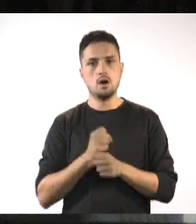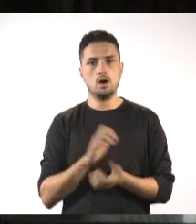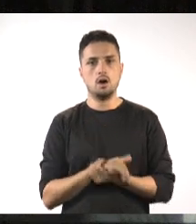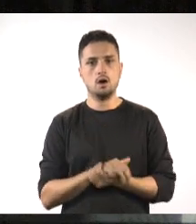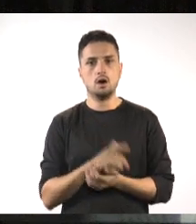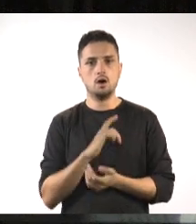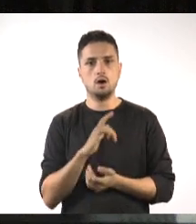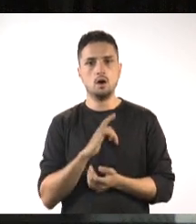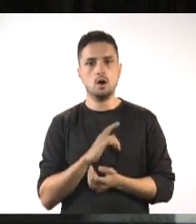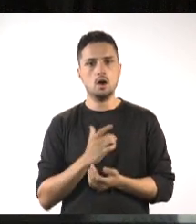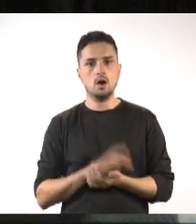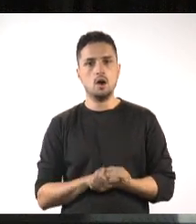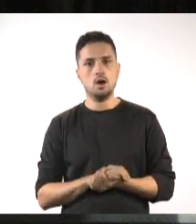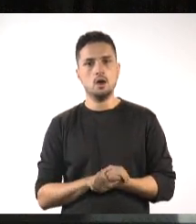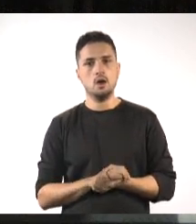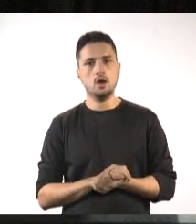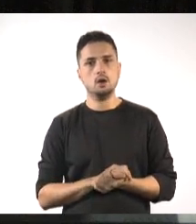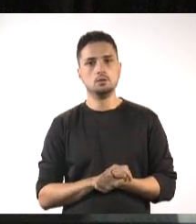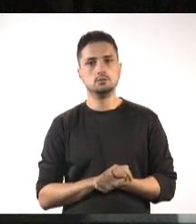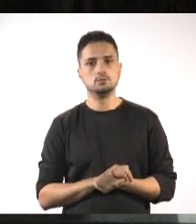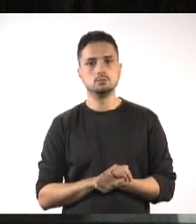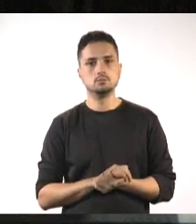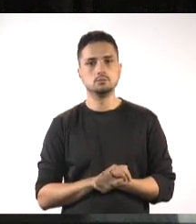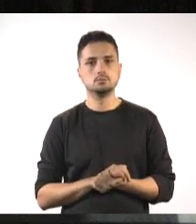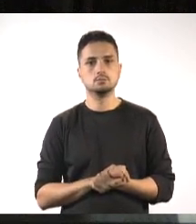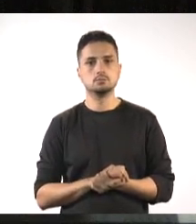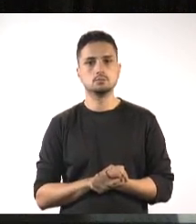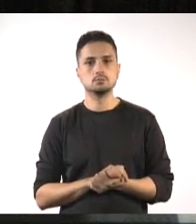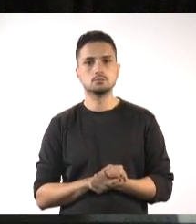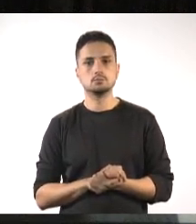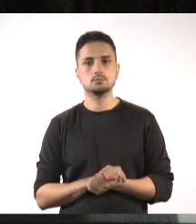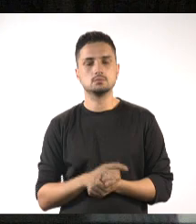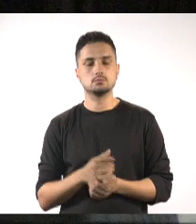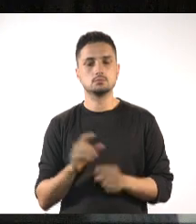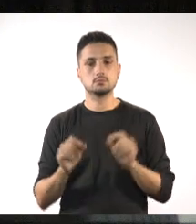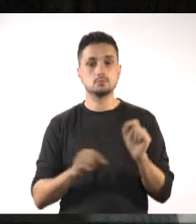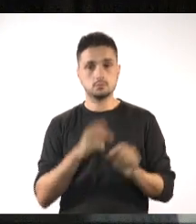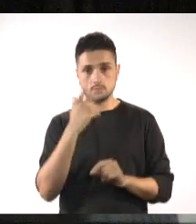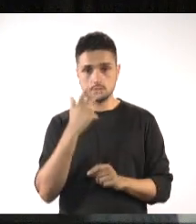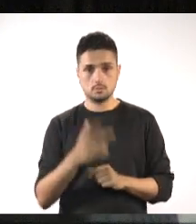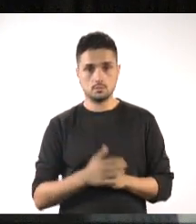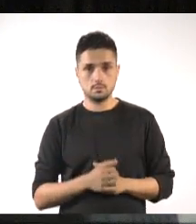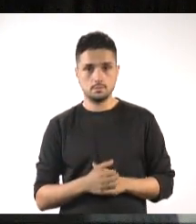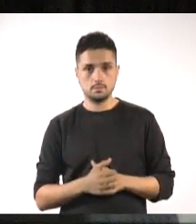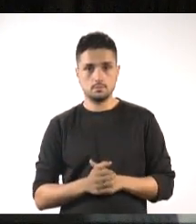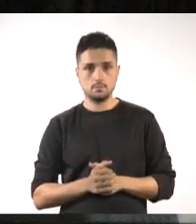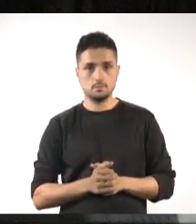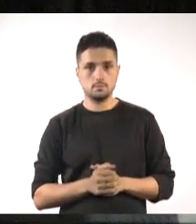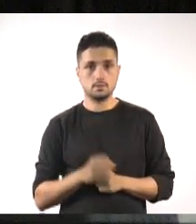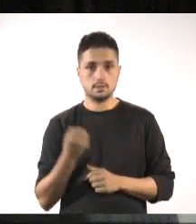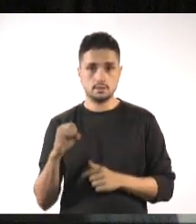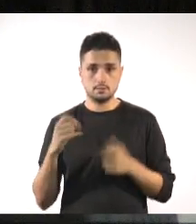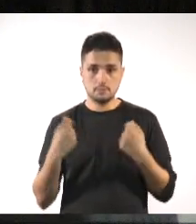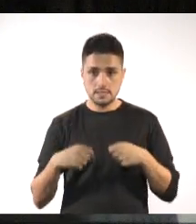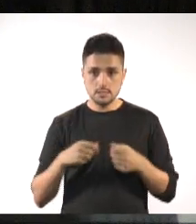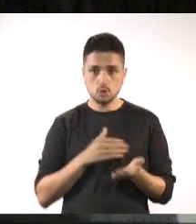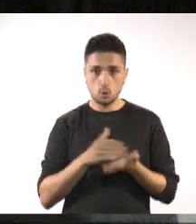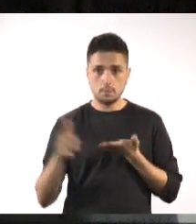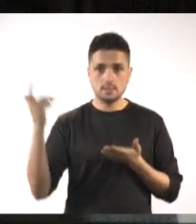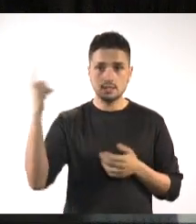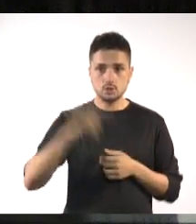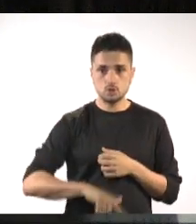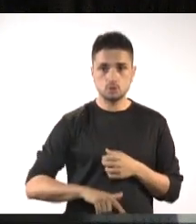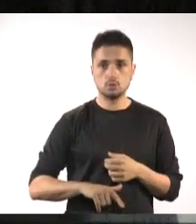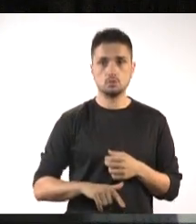ainda a presença dela, gostaria de repetir o que dizia sempre: se fosse preciso começar tudo outra